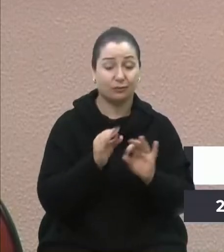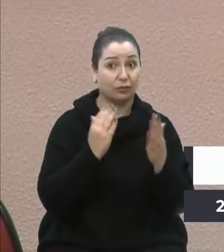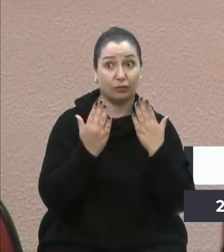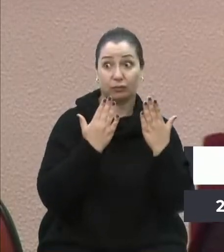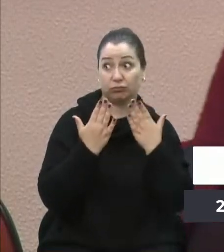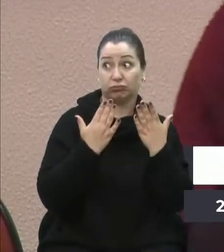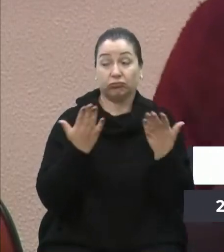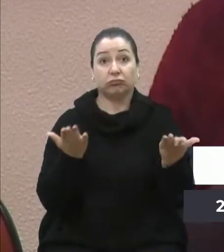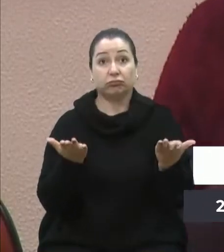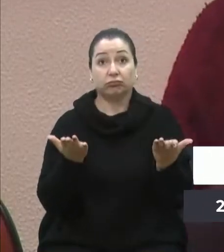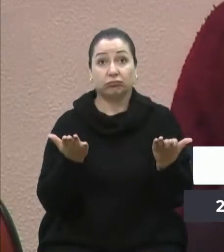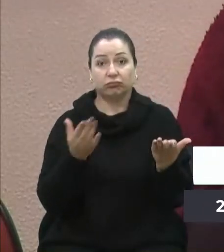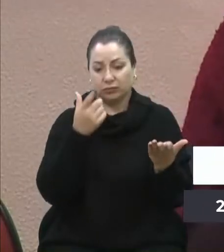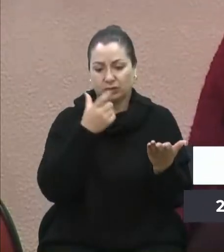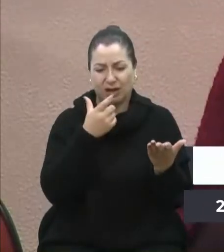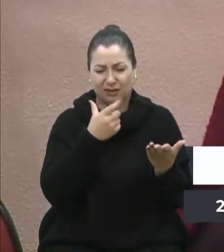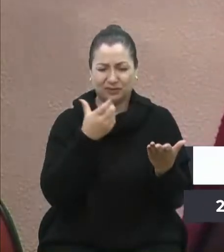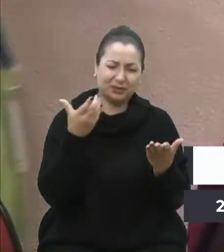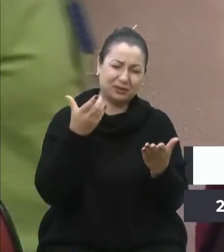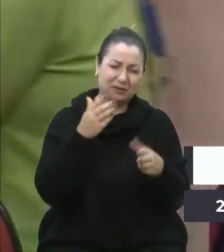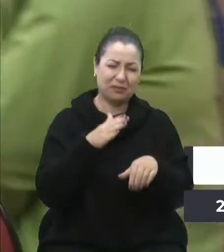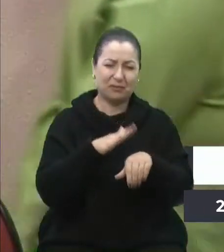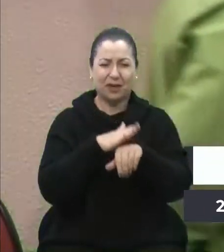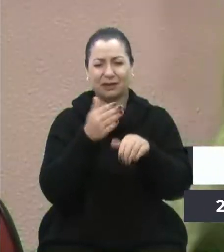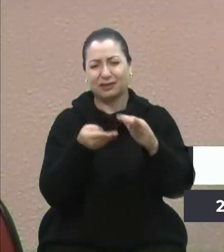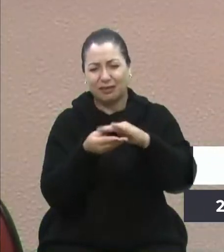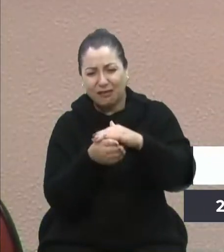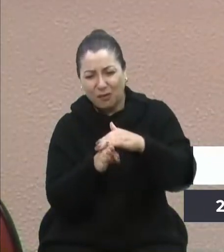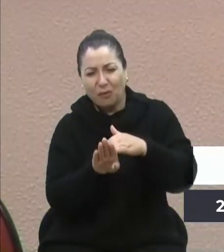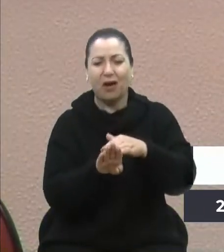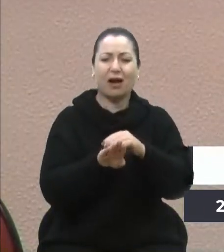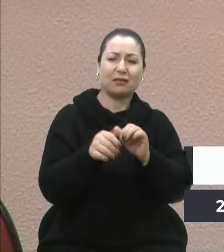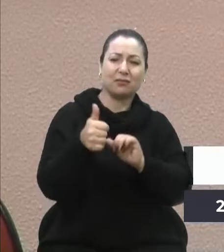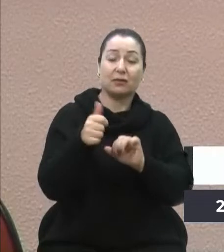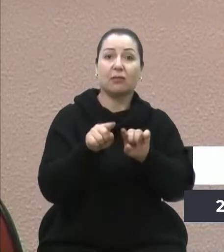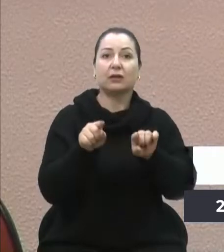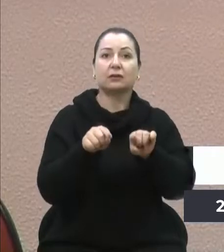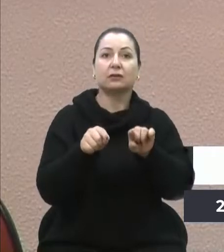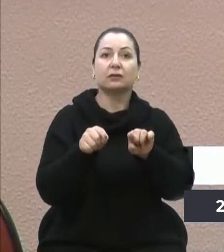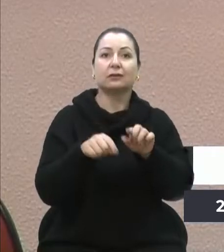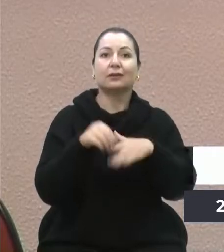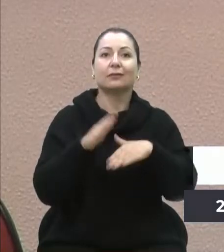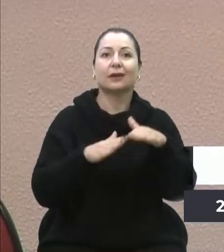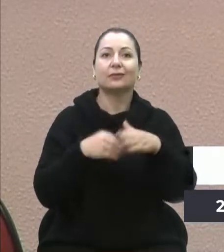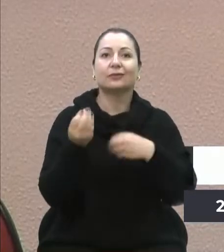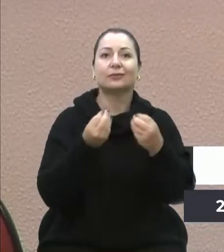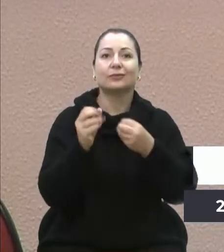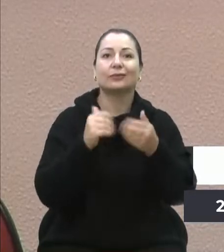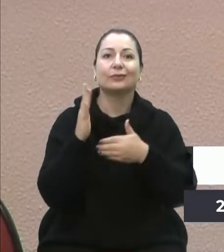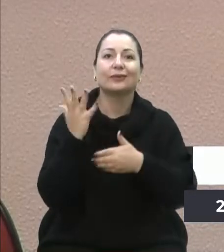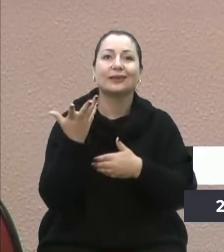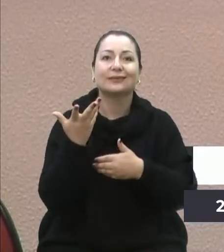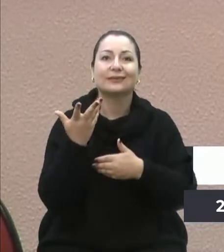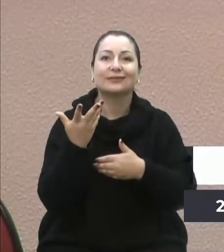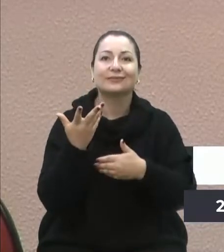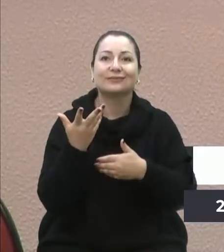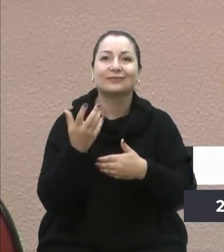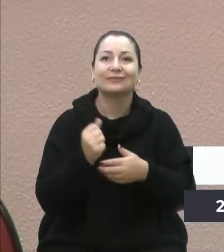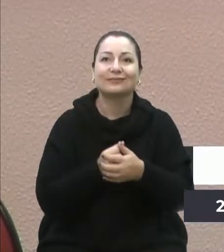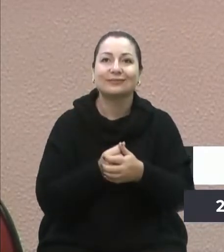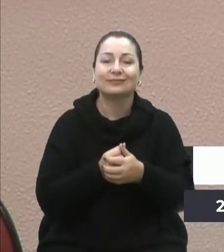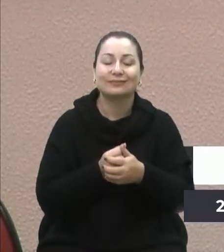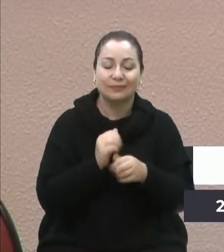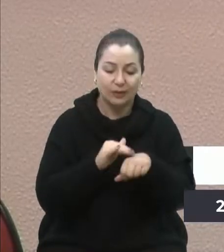né? Parece que isso é o mais adequado, é o melhor, mas na prática, como é que isso vai funcionar? E eu conversei